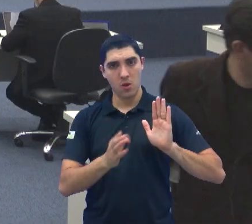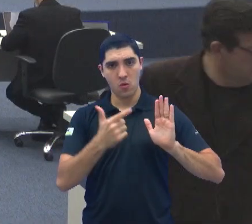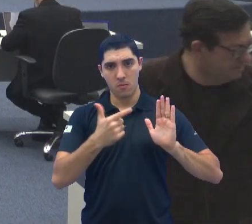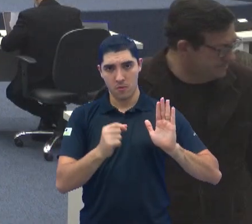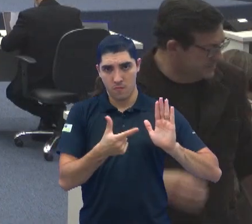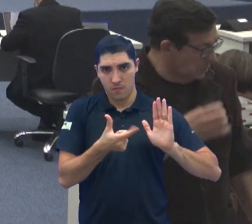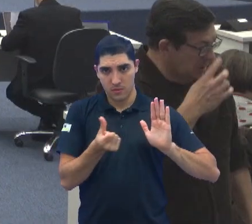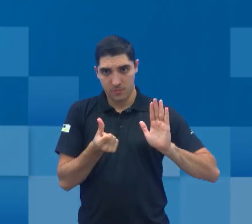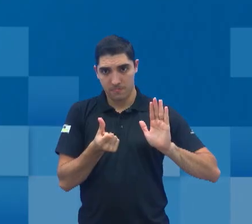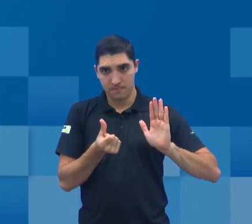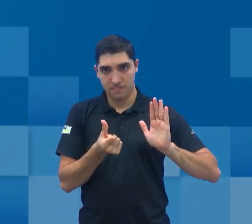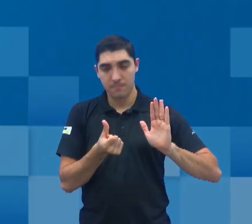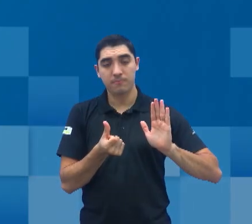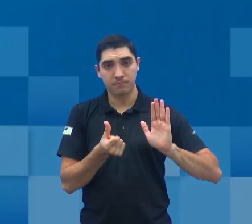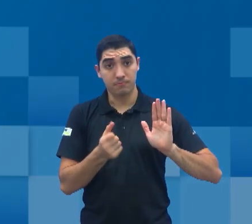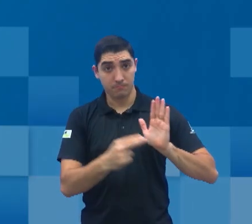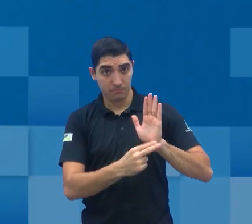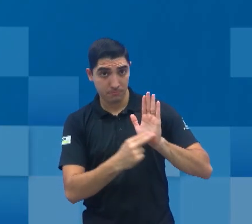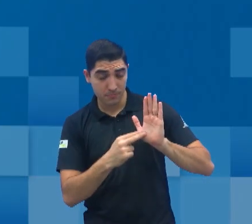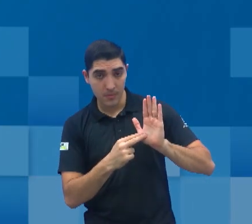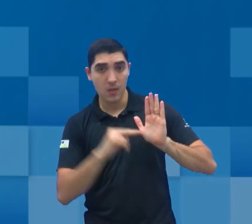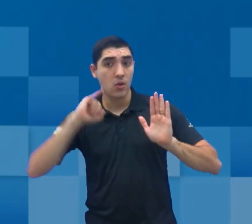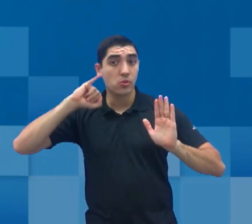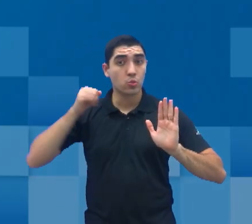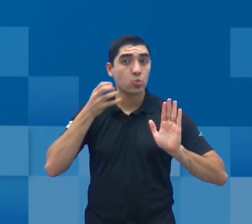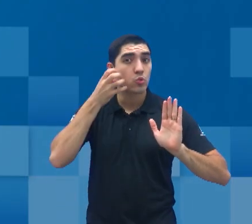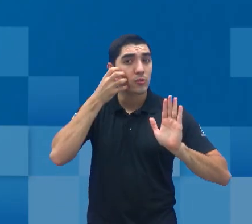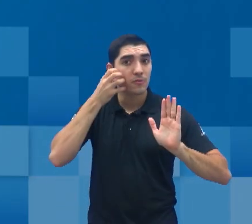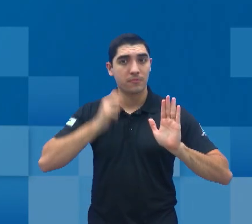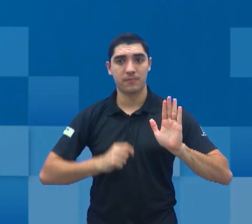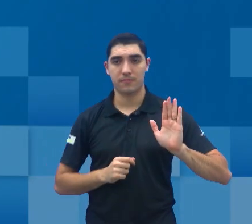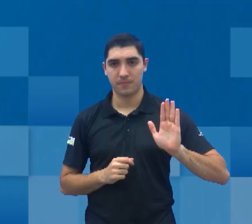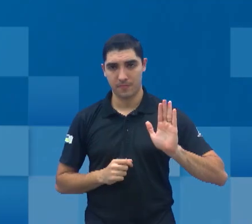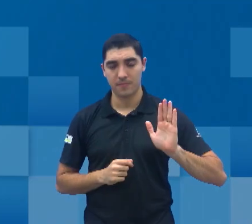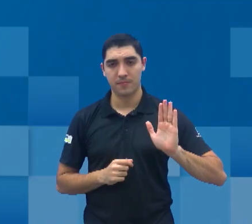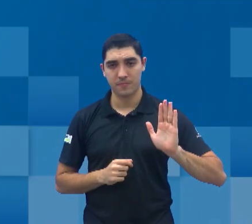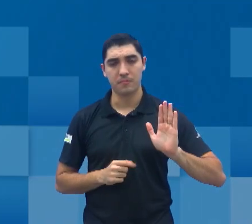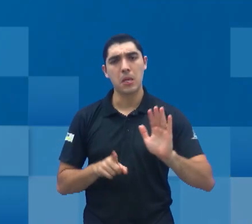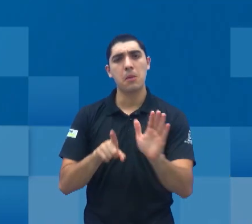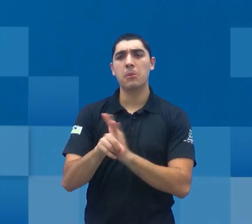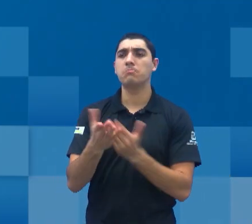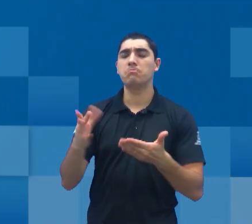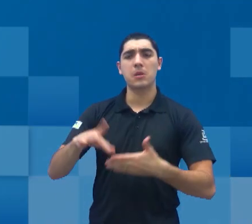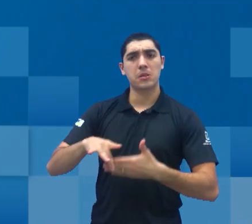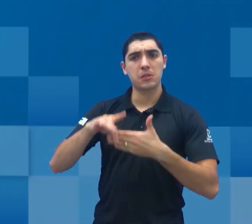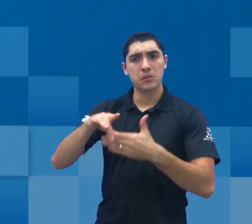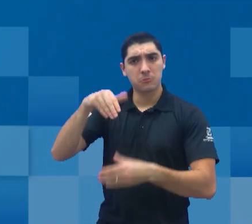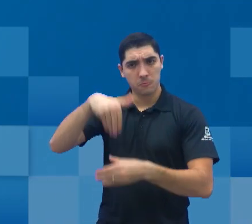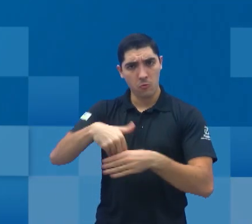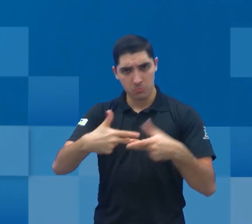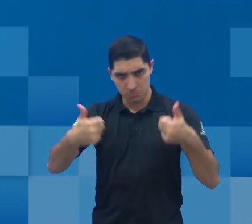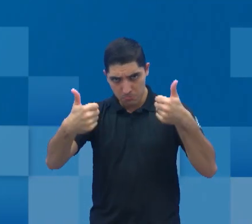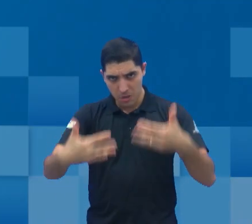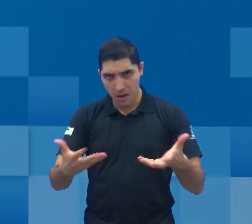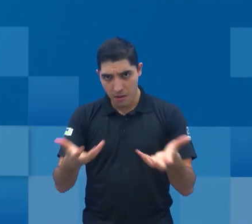1591/2026, de autoria da vereadora Juliana Fraga. Consulta a liderança e desejo de caminhar ao voto.